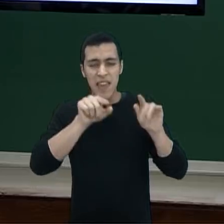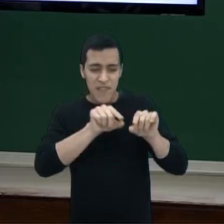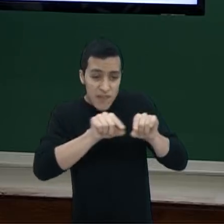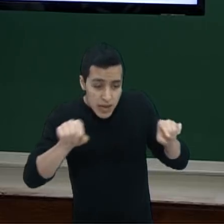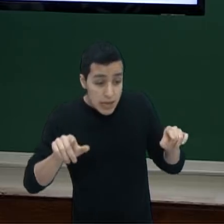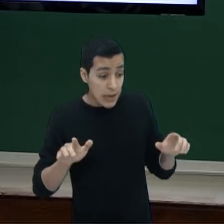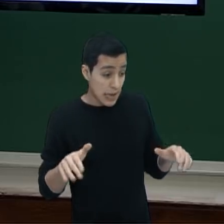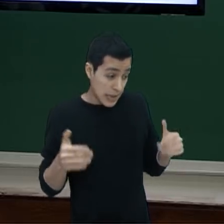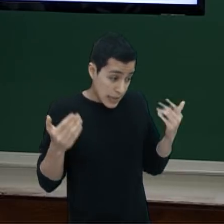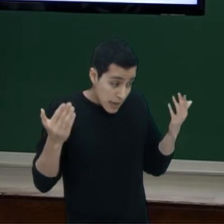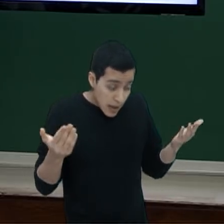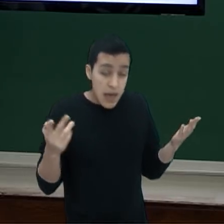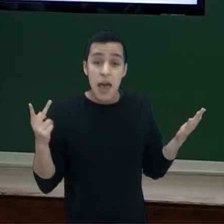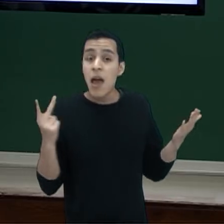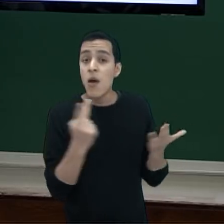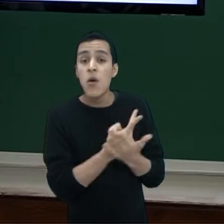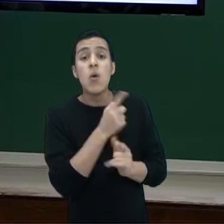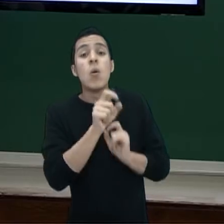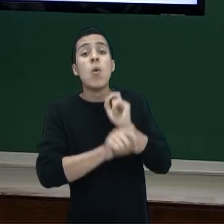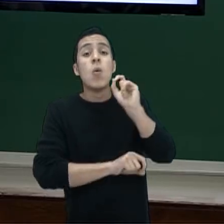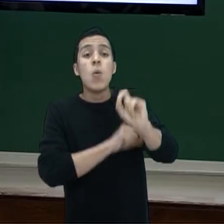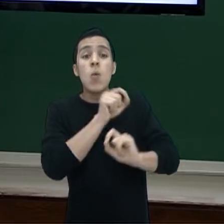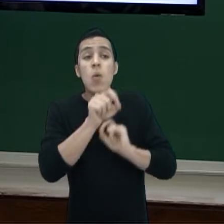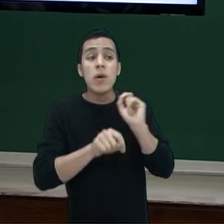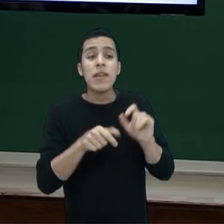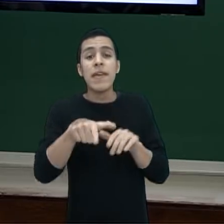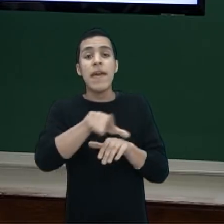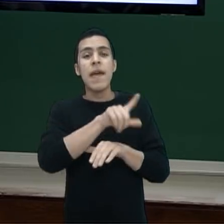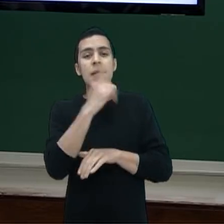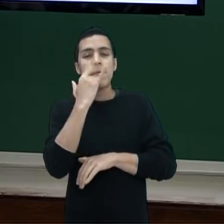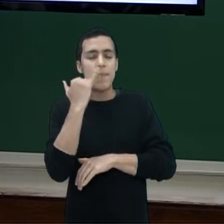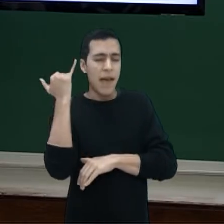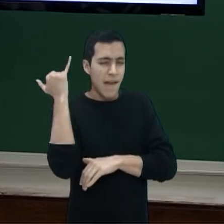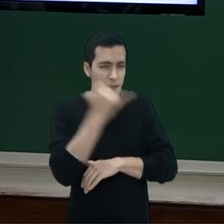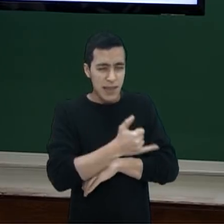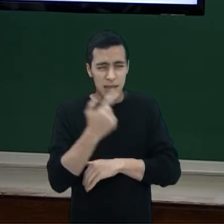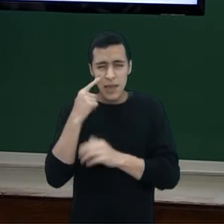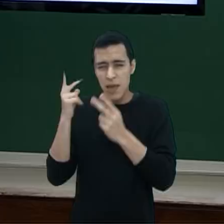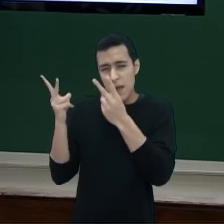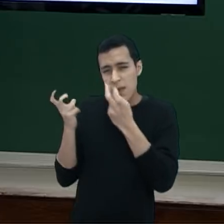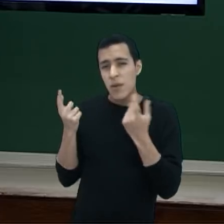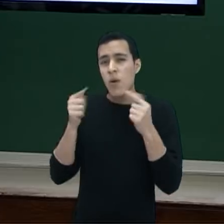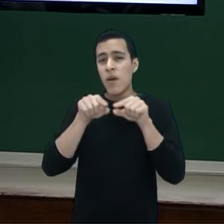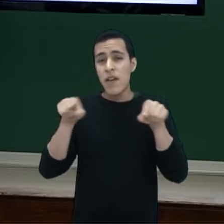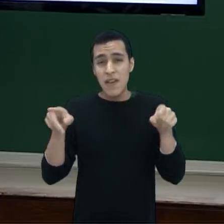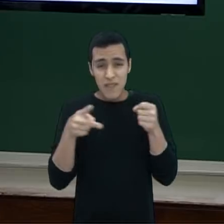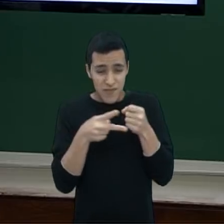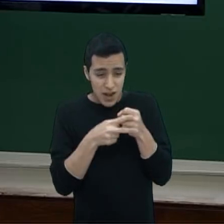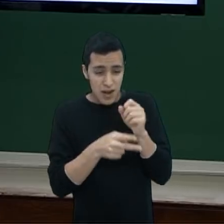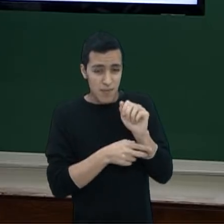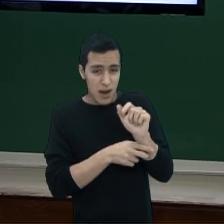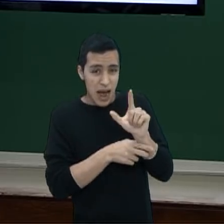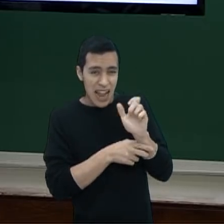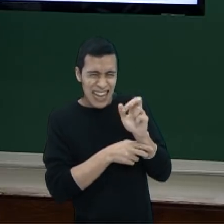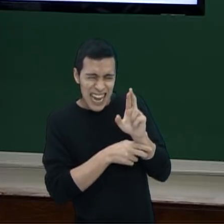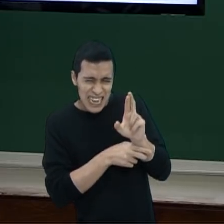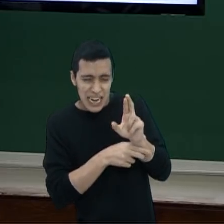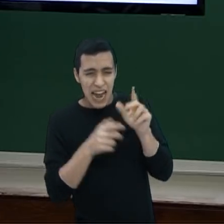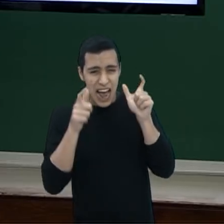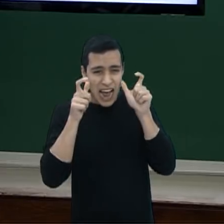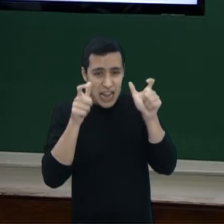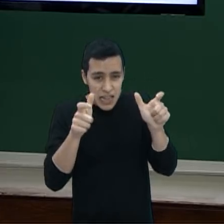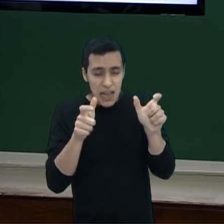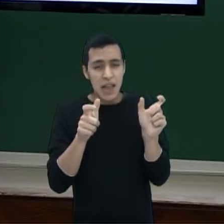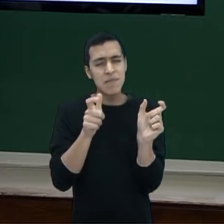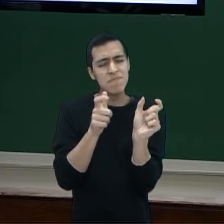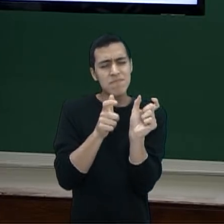frase, então, aconteceu o que seu pai alertara. Observem ali que o verbo alertar está num tempo que não é